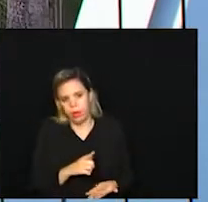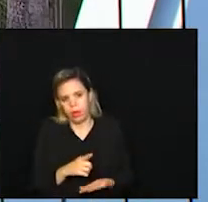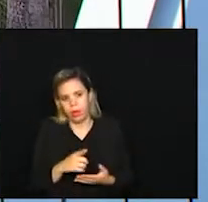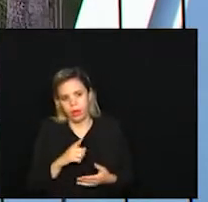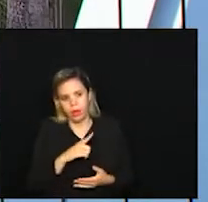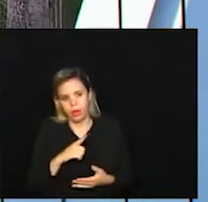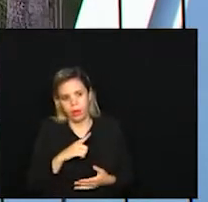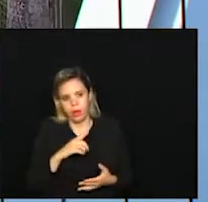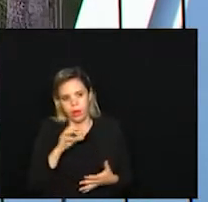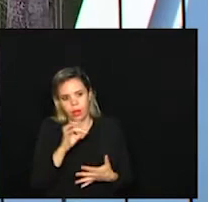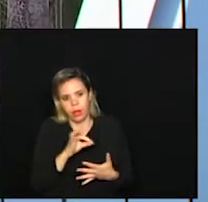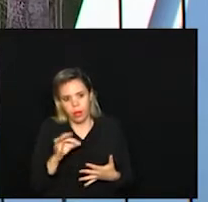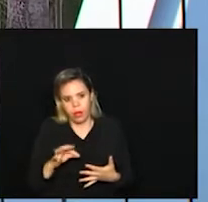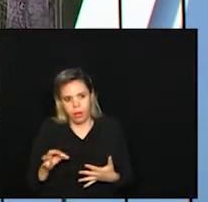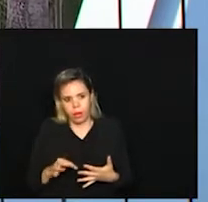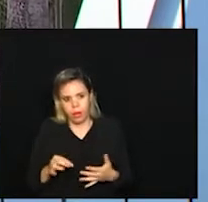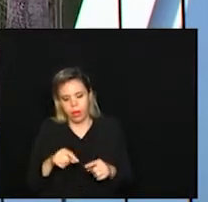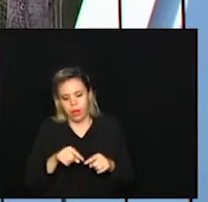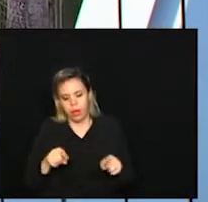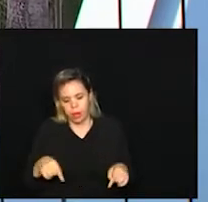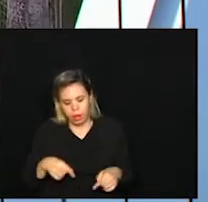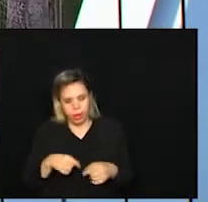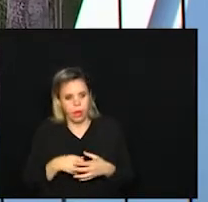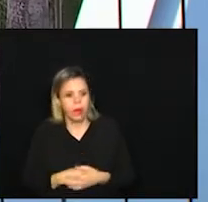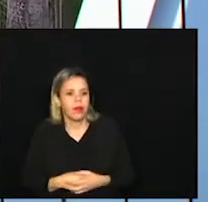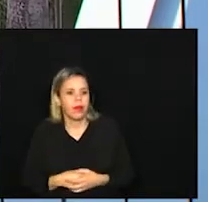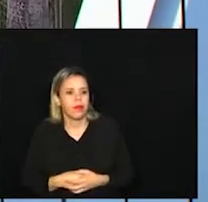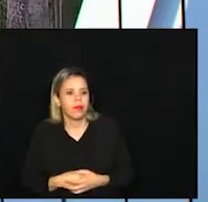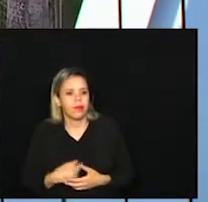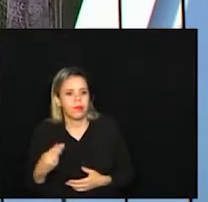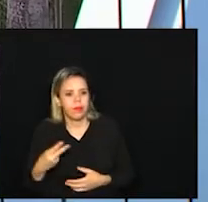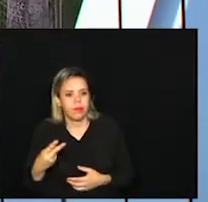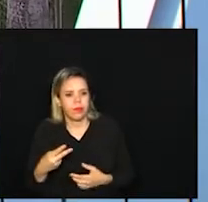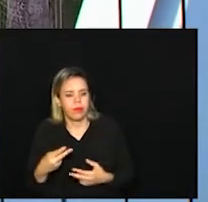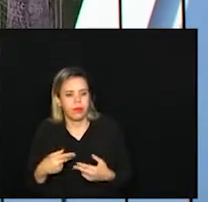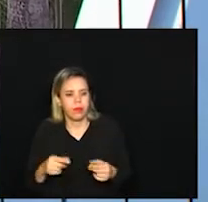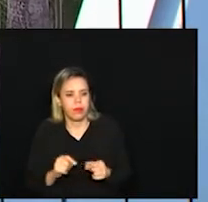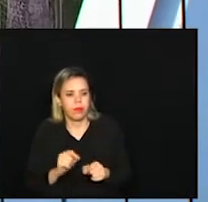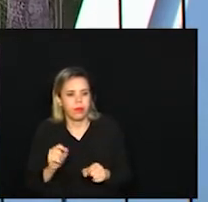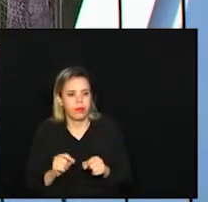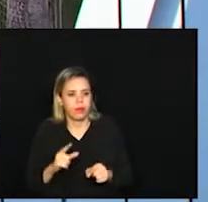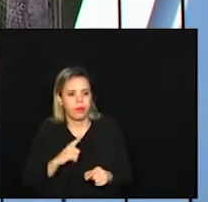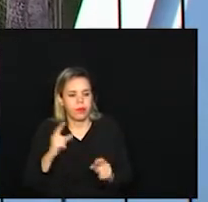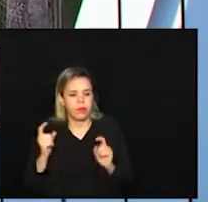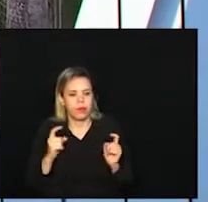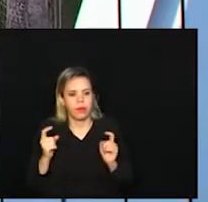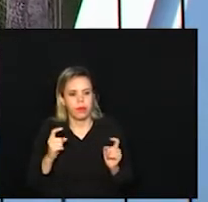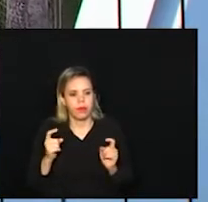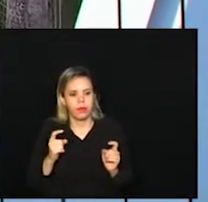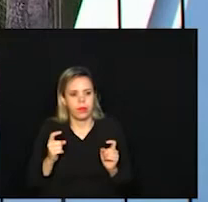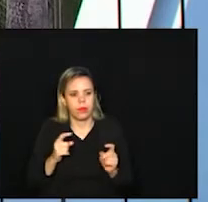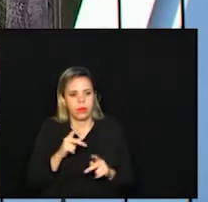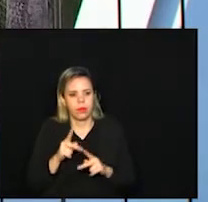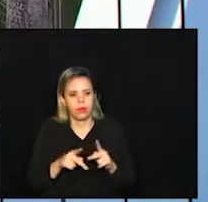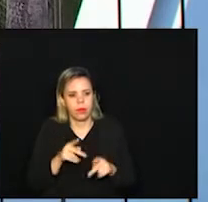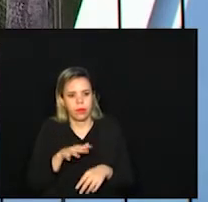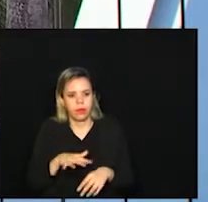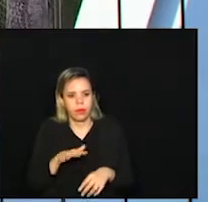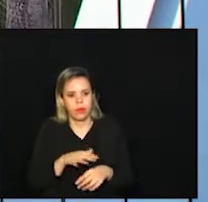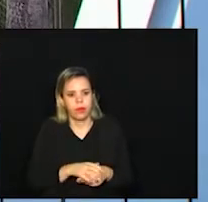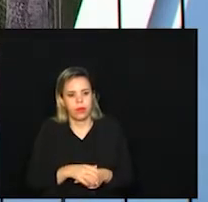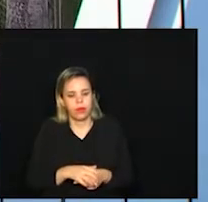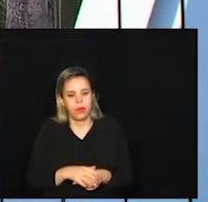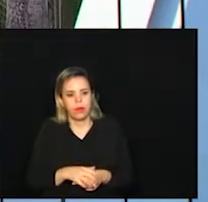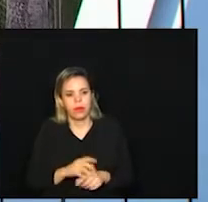tendo um conjunto de loteamento é a segunda questão é de que há uma preocupação da comunidade